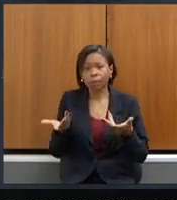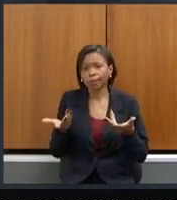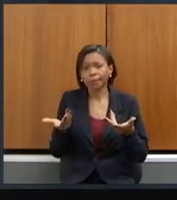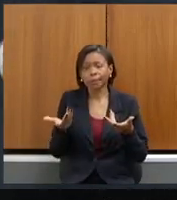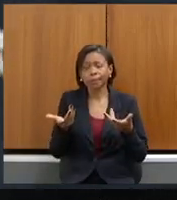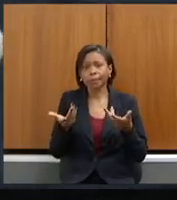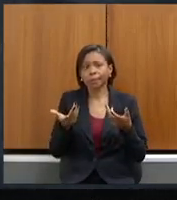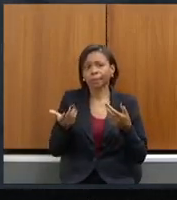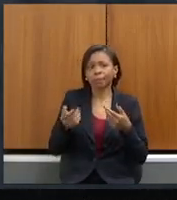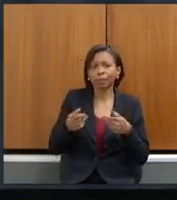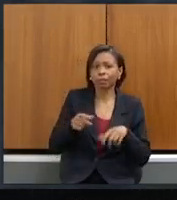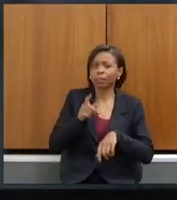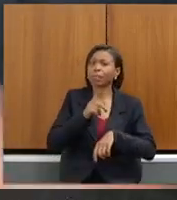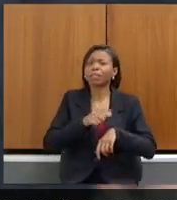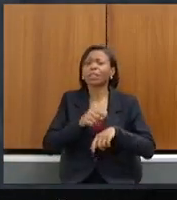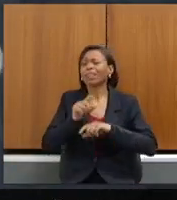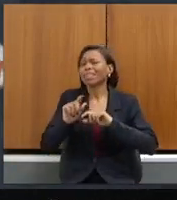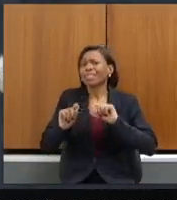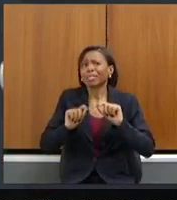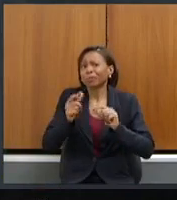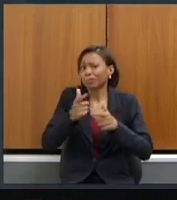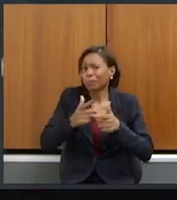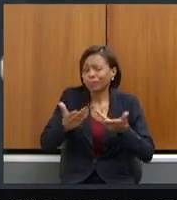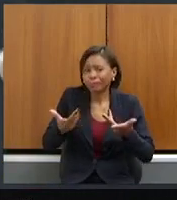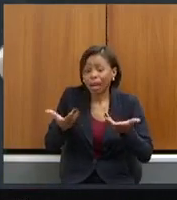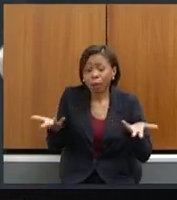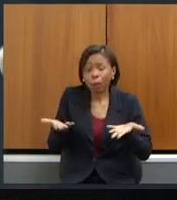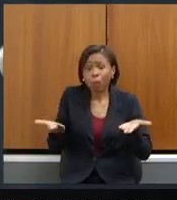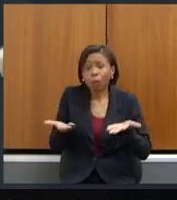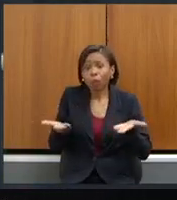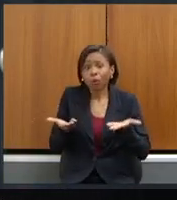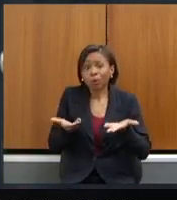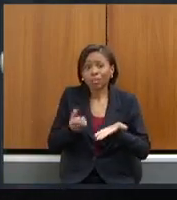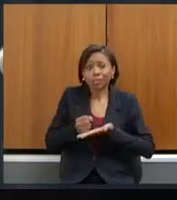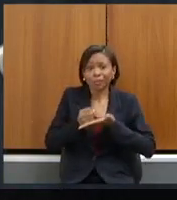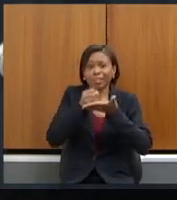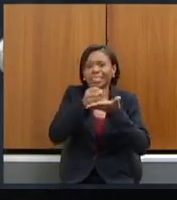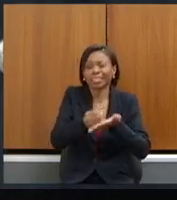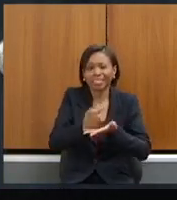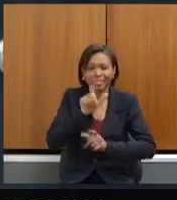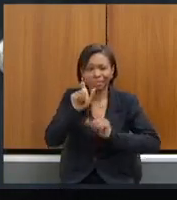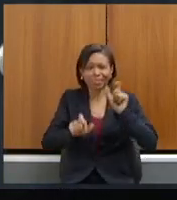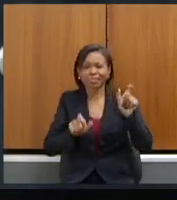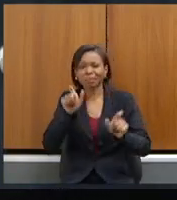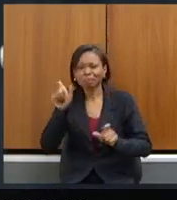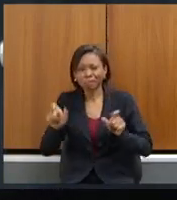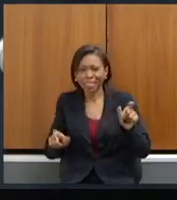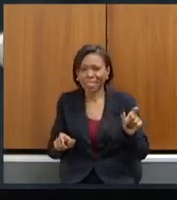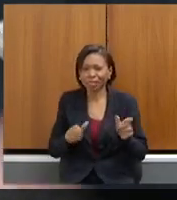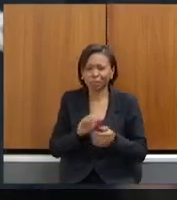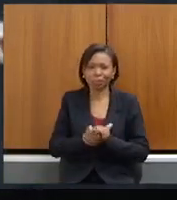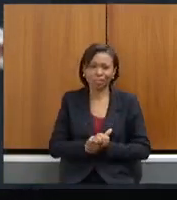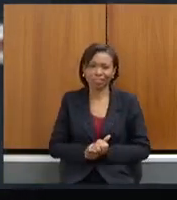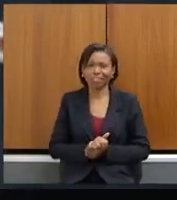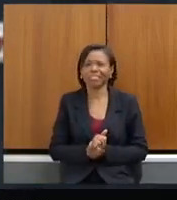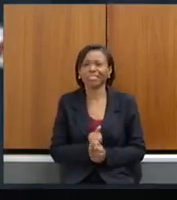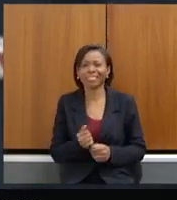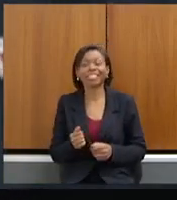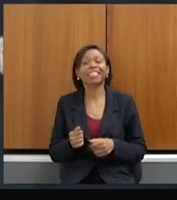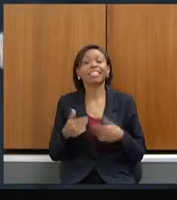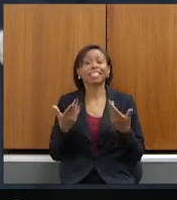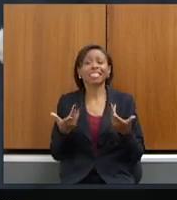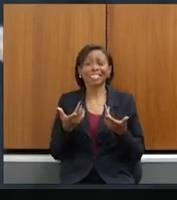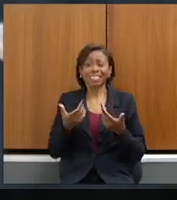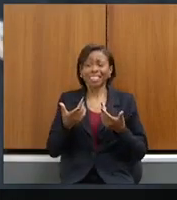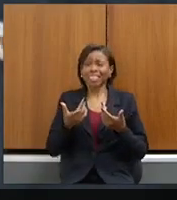eu acho que é problema de socorrer o cidadão a vida pela vida né e a burocracia tá